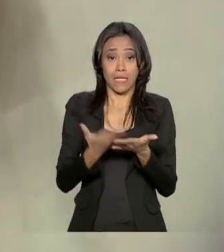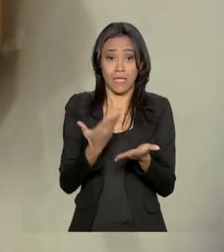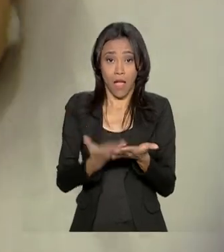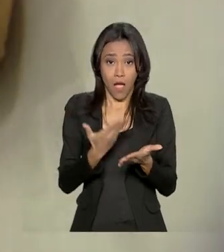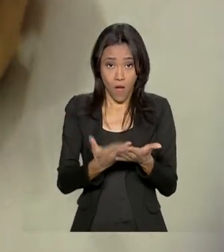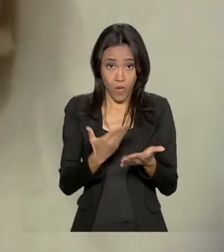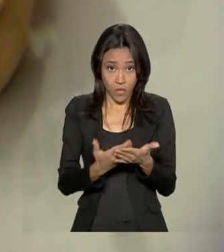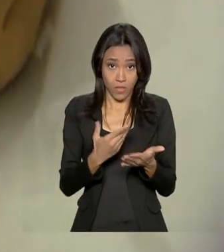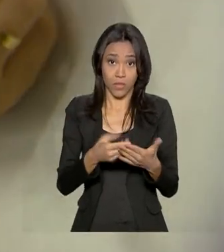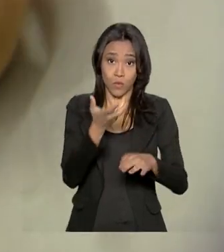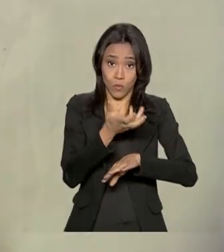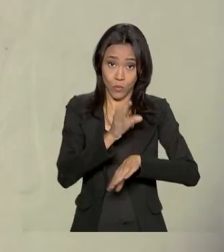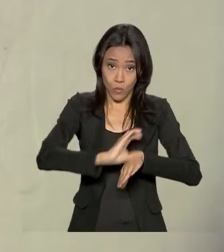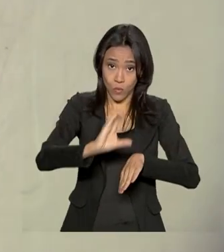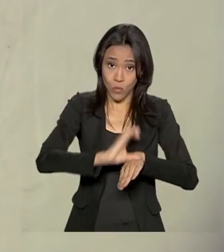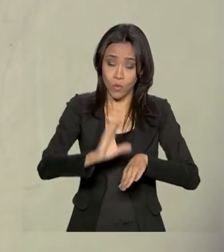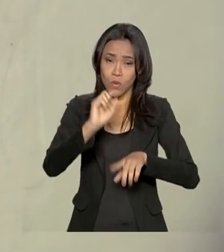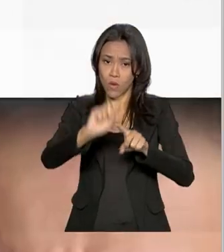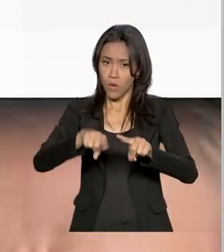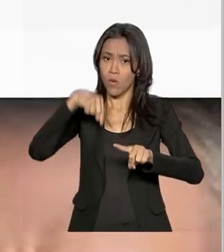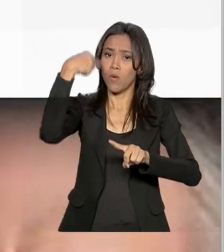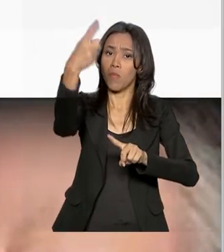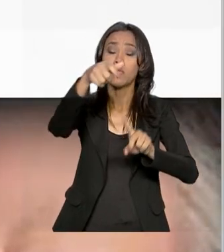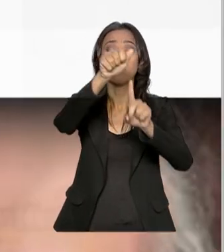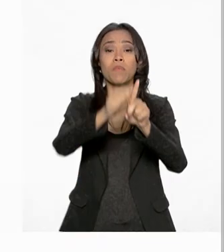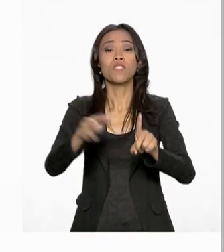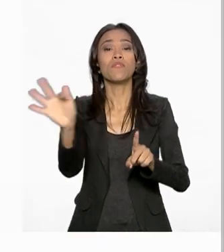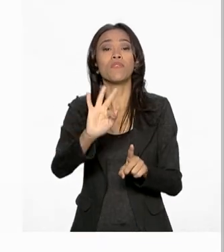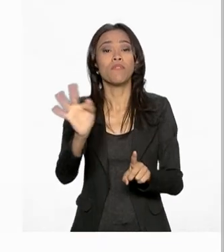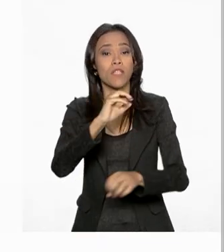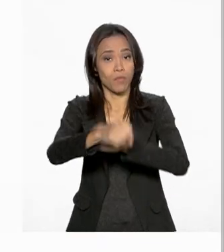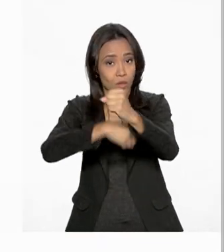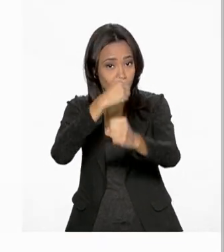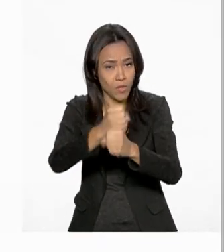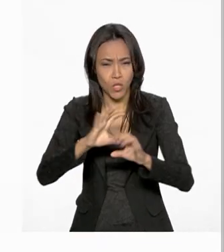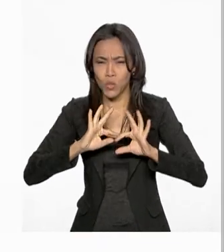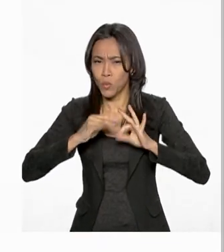10 começam em fevereiro do ano que vem e todas na modalidade à distância.